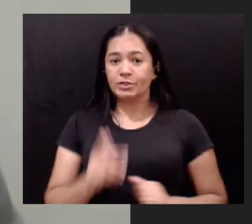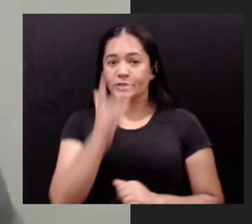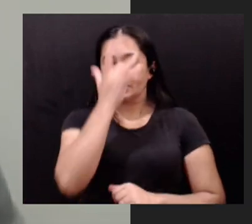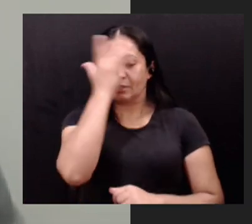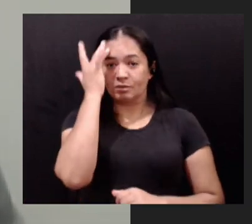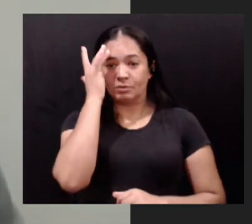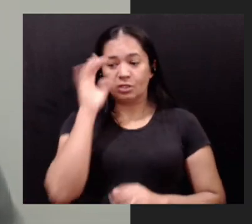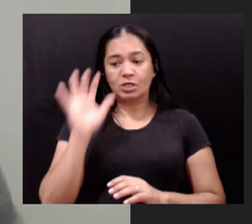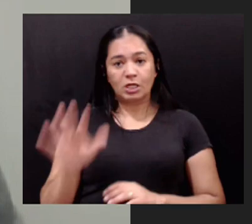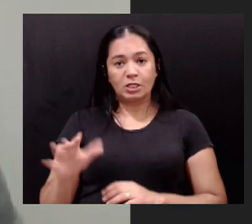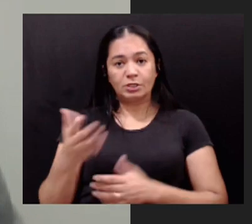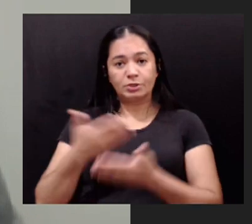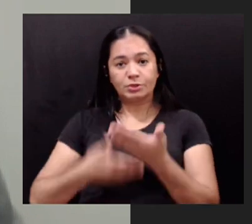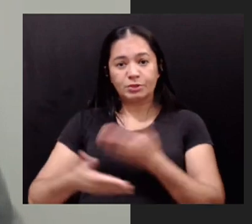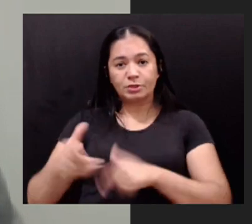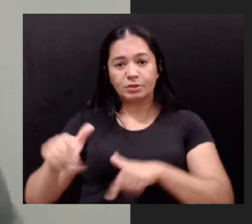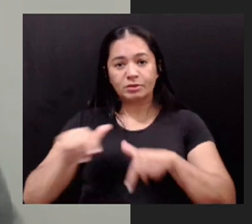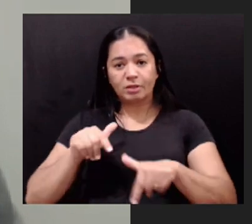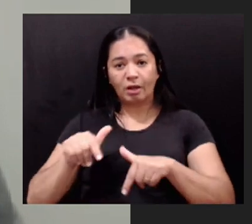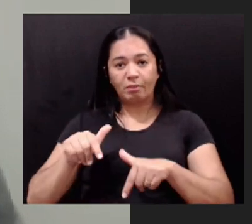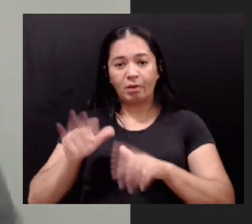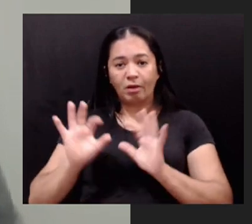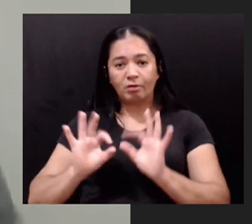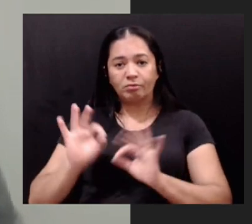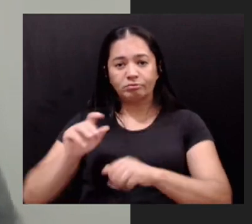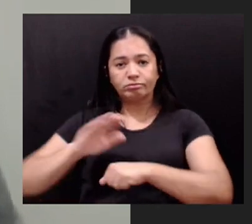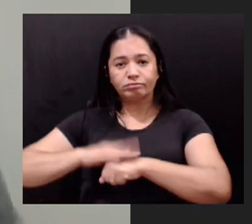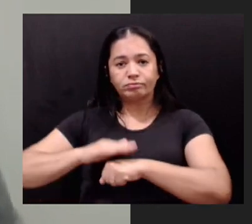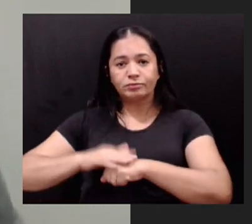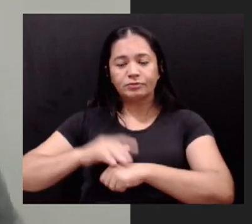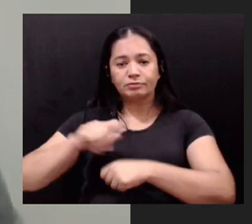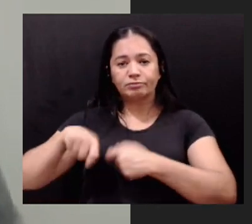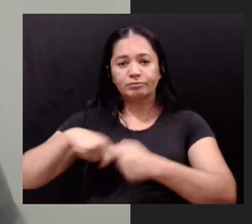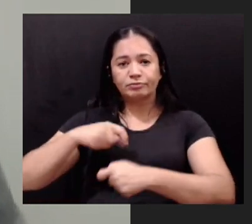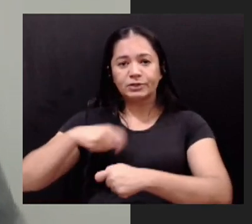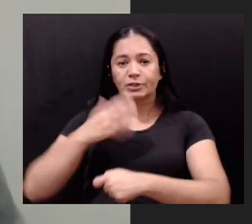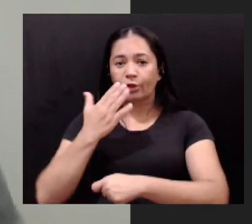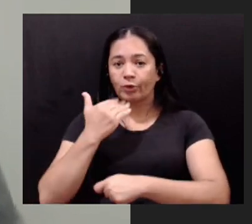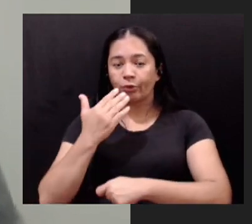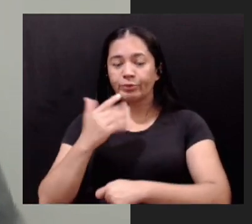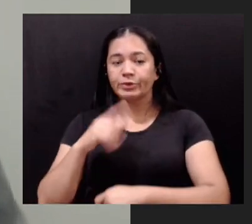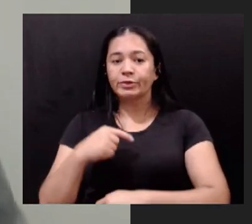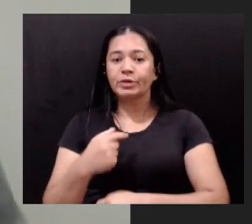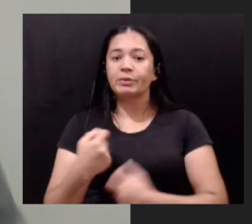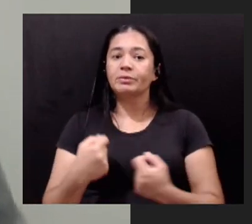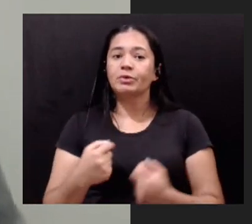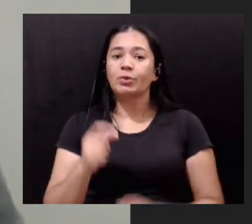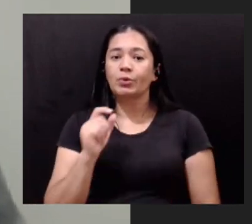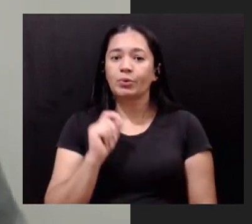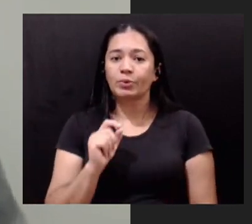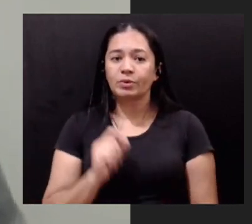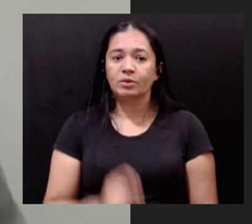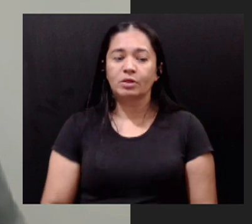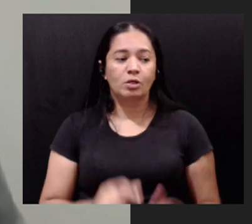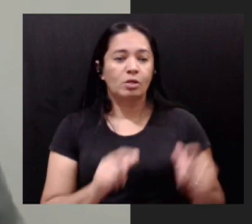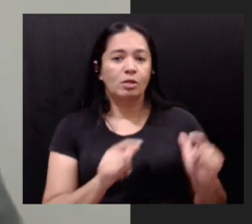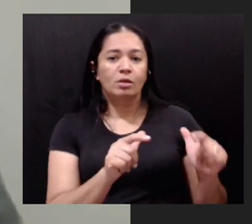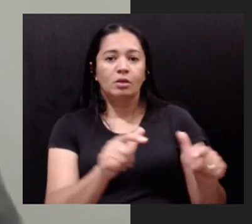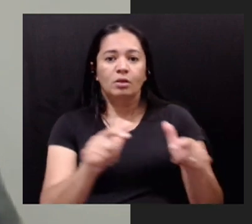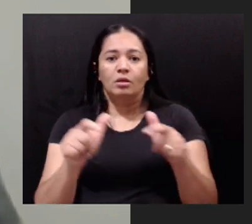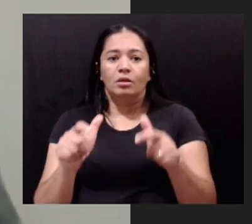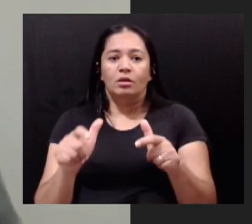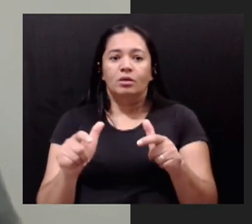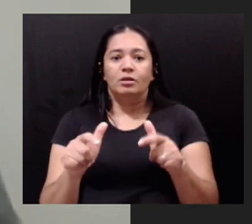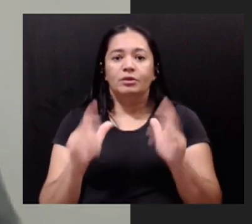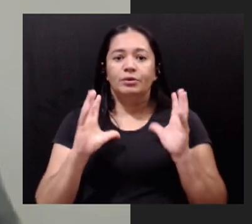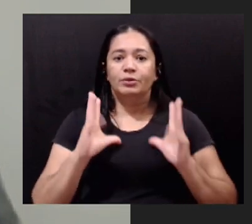envolvidas nesses preparos alimentares, né. A gente tem evidências de que em lugares onde a higiene é melhor,